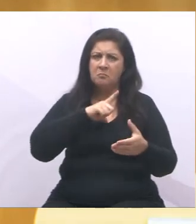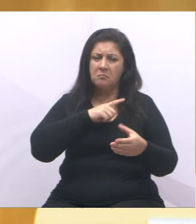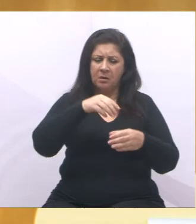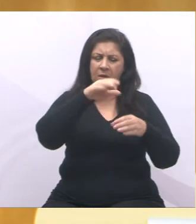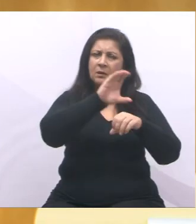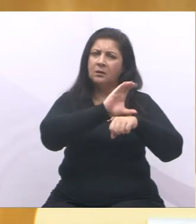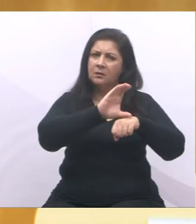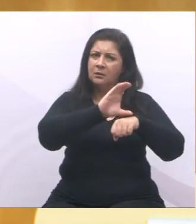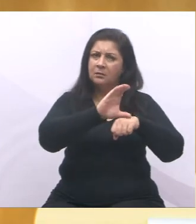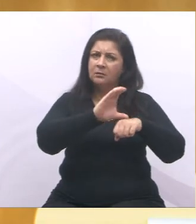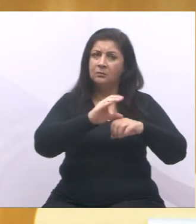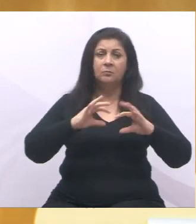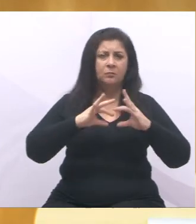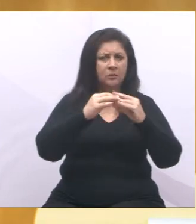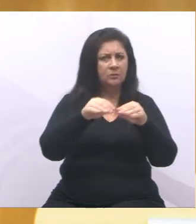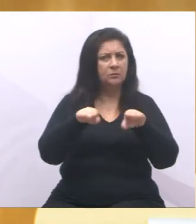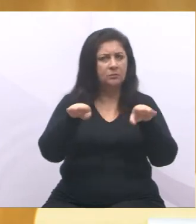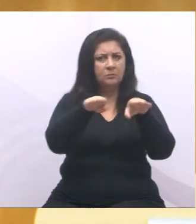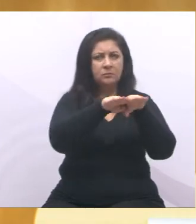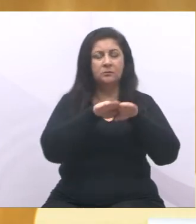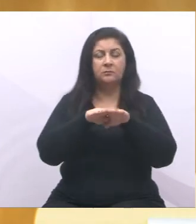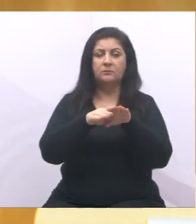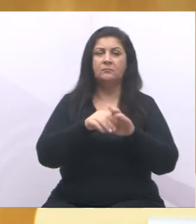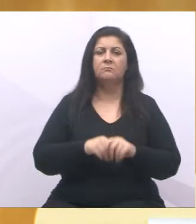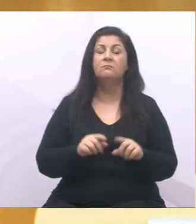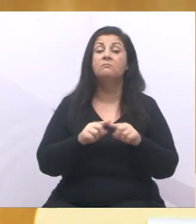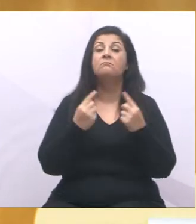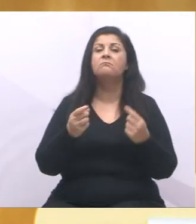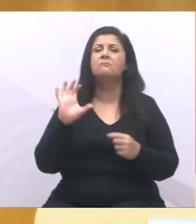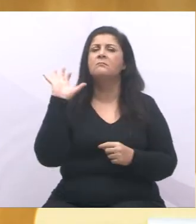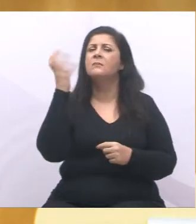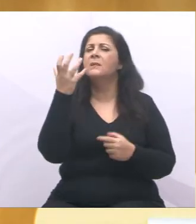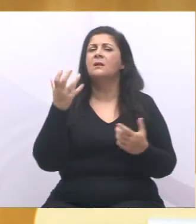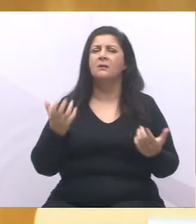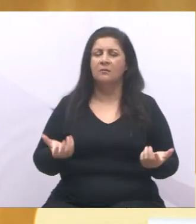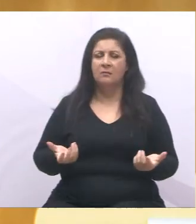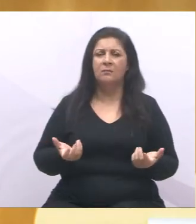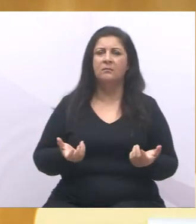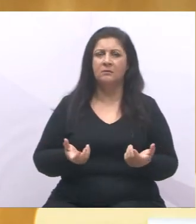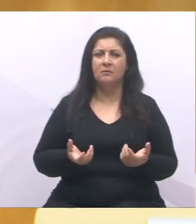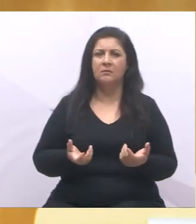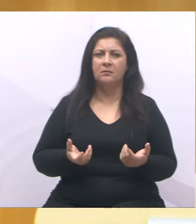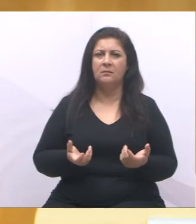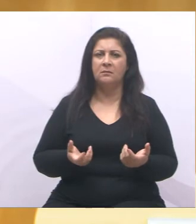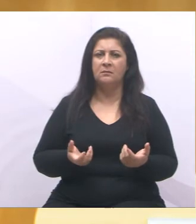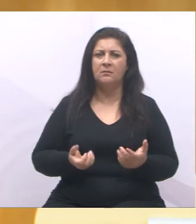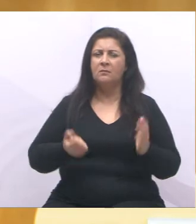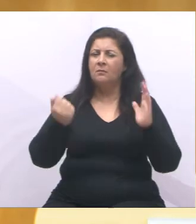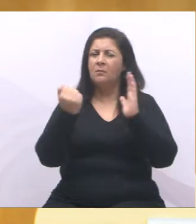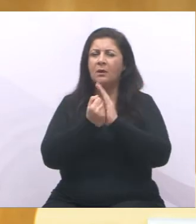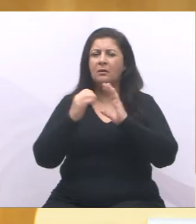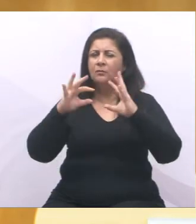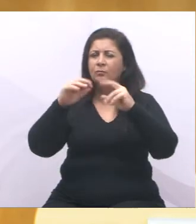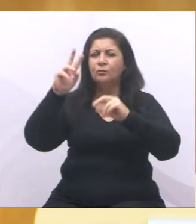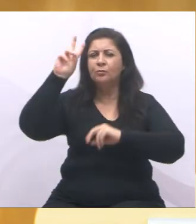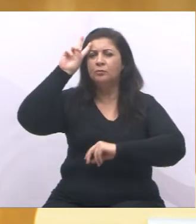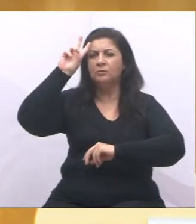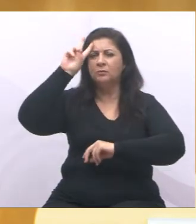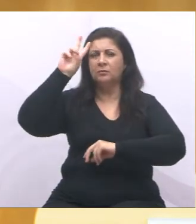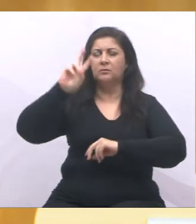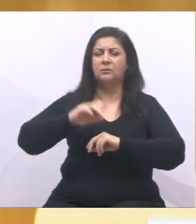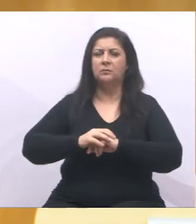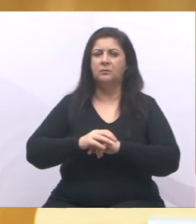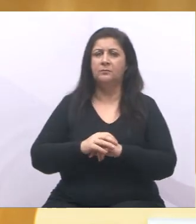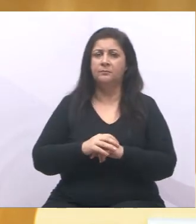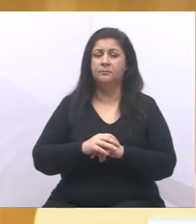todos. Mas o que tornou aquele momento célere e um marco histórico